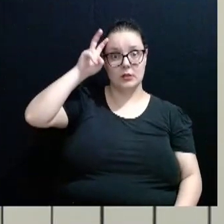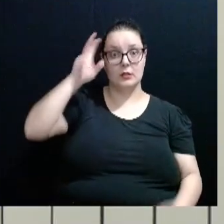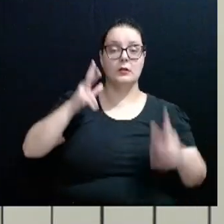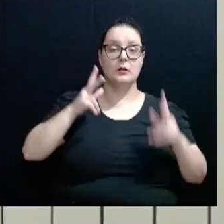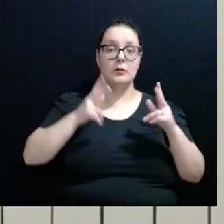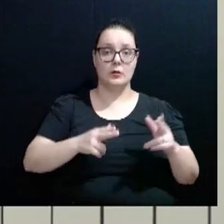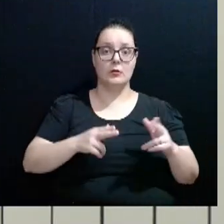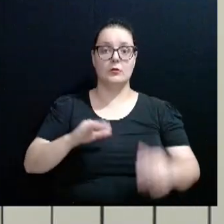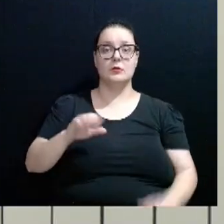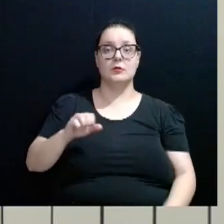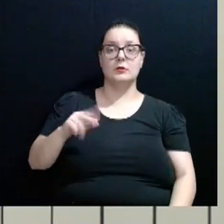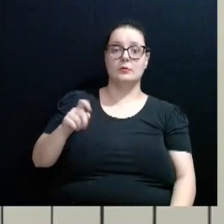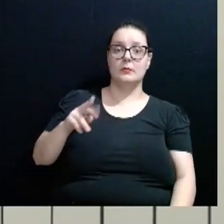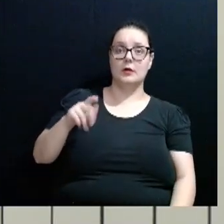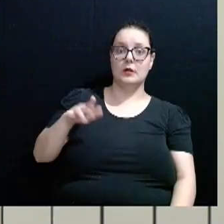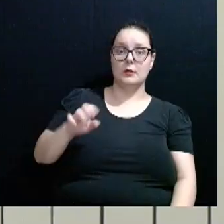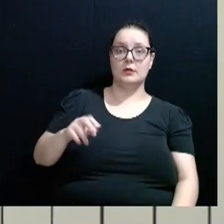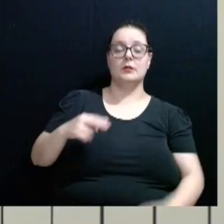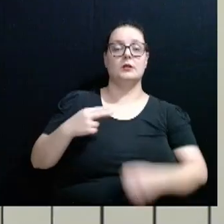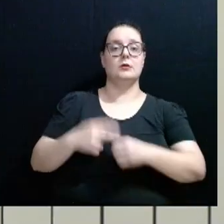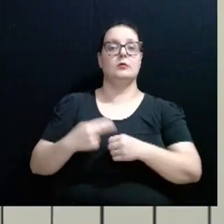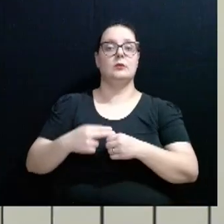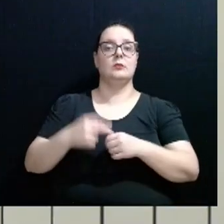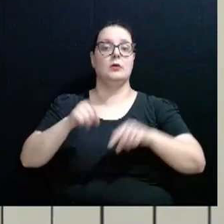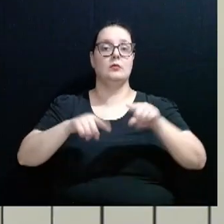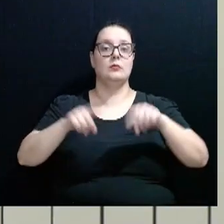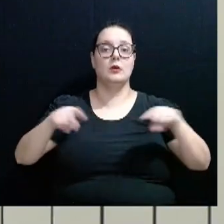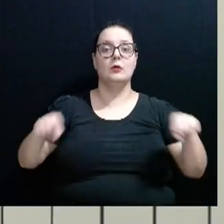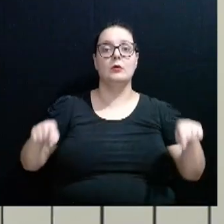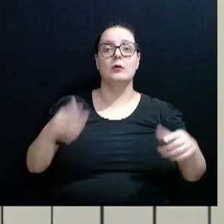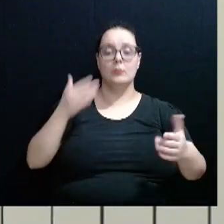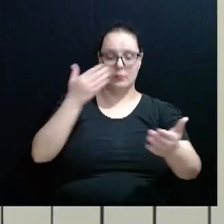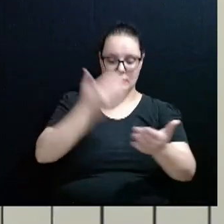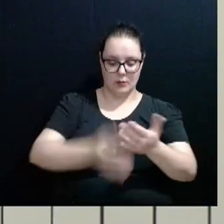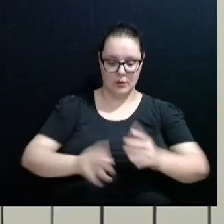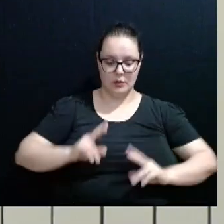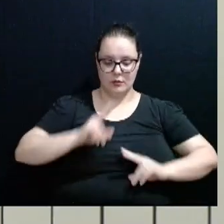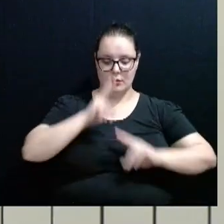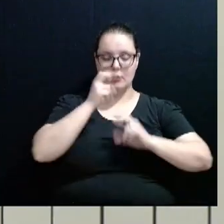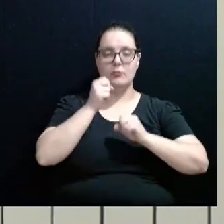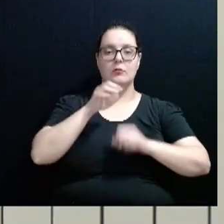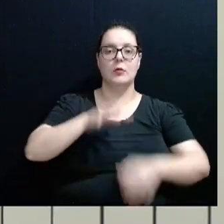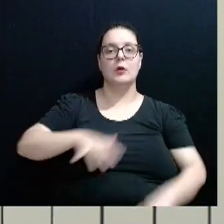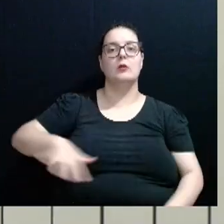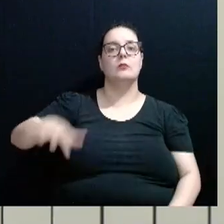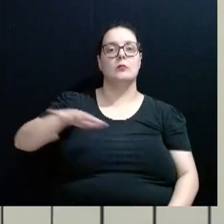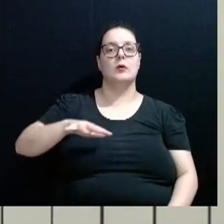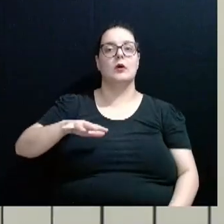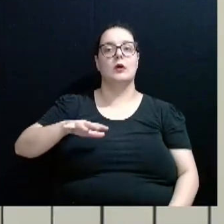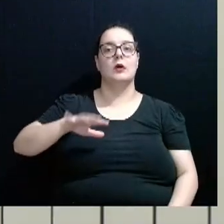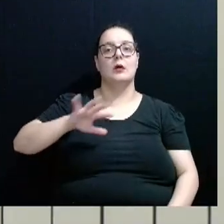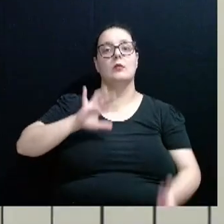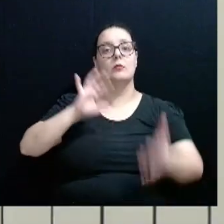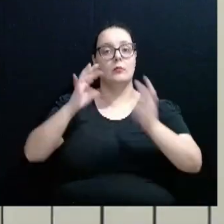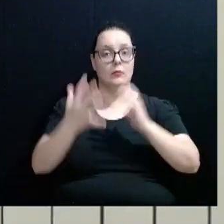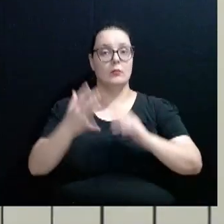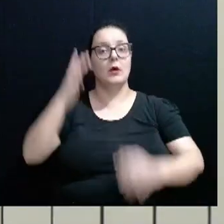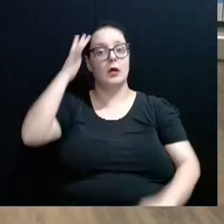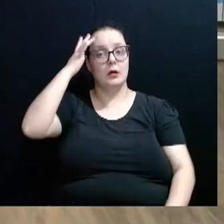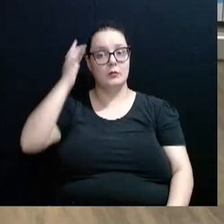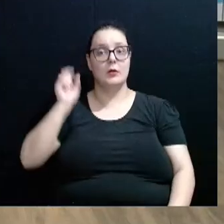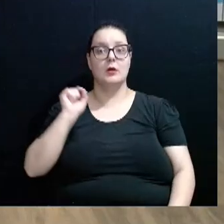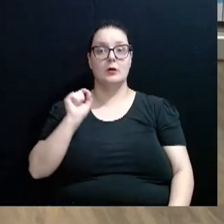Unicamp, as instabilidades perdem força na região. A previsão, olha, para amanhã é sol